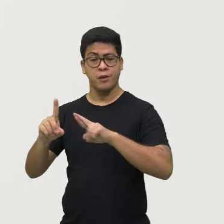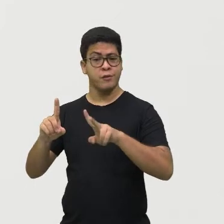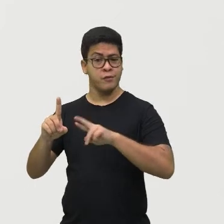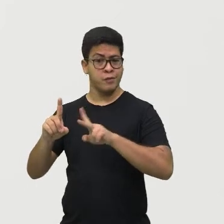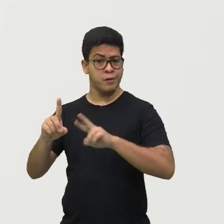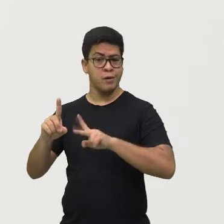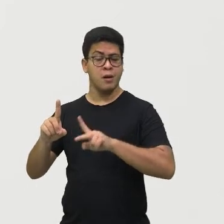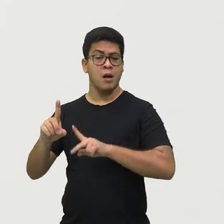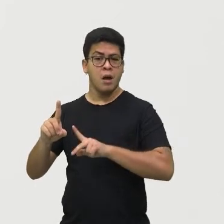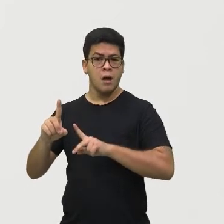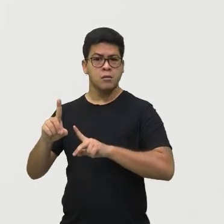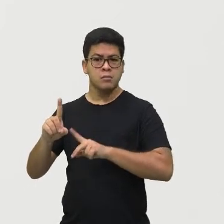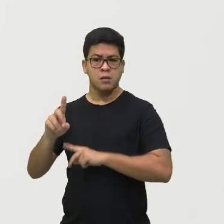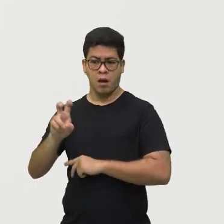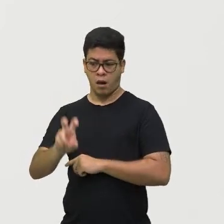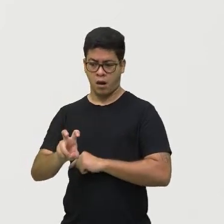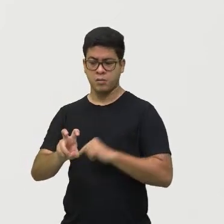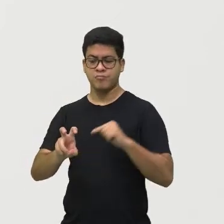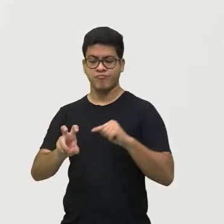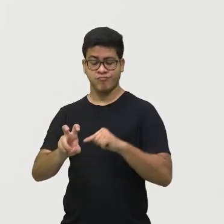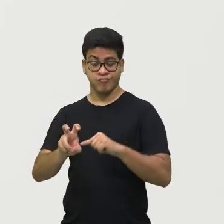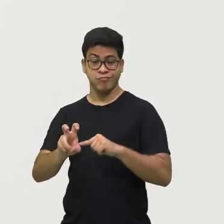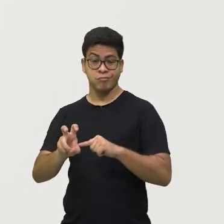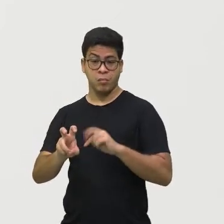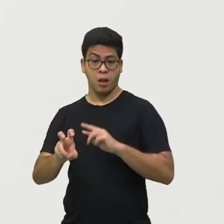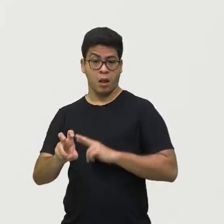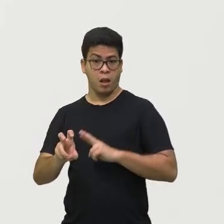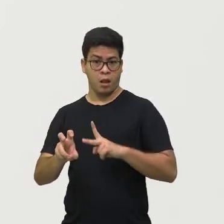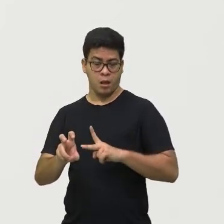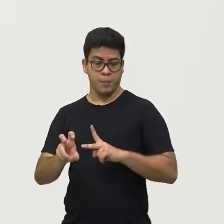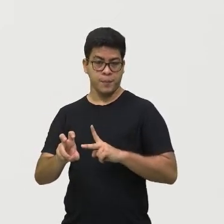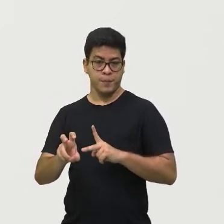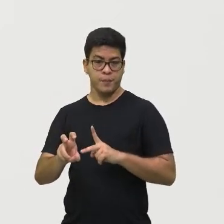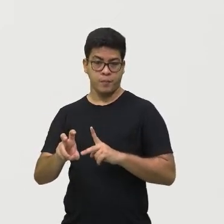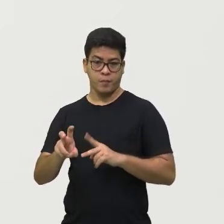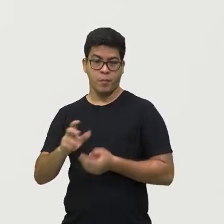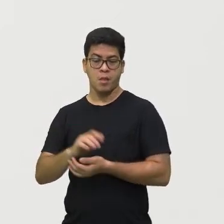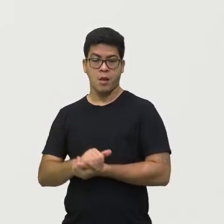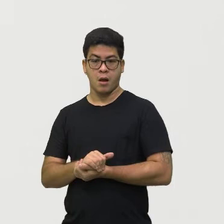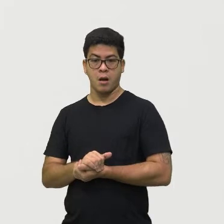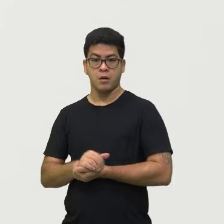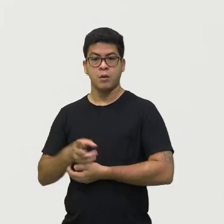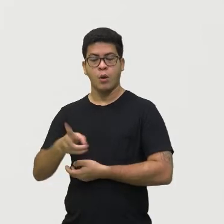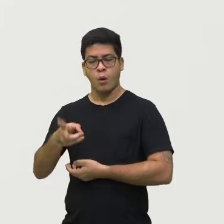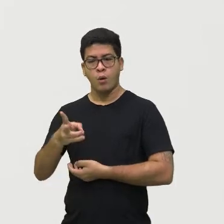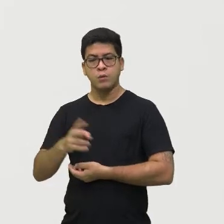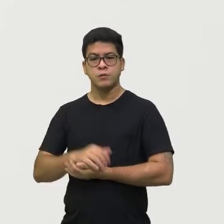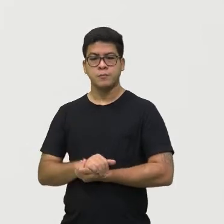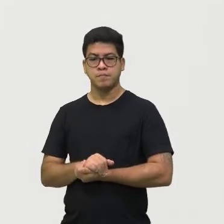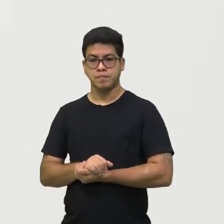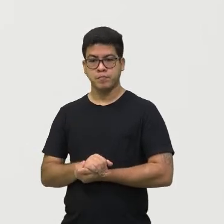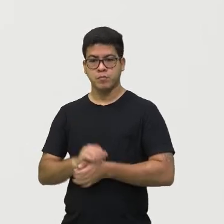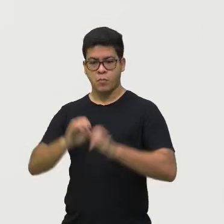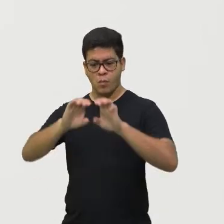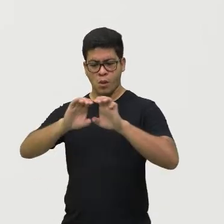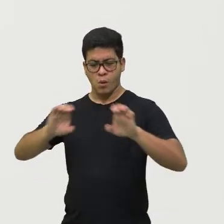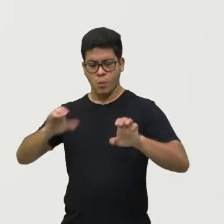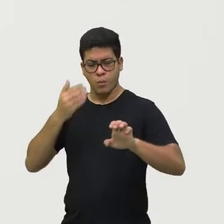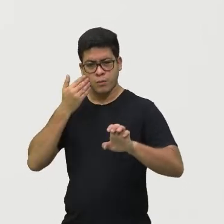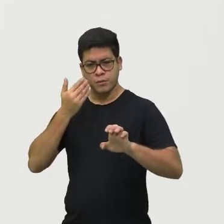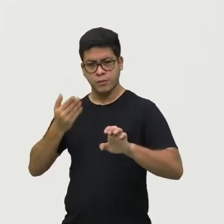a carga geradora do potencial continua sendo a carga de 10 microcoulombs. Então, eu tenho 9 vezes 10 a